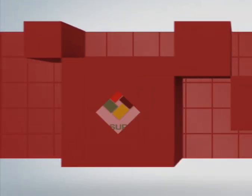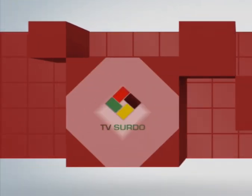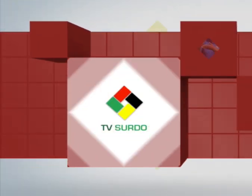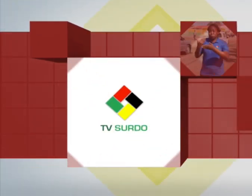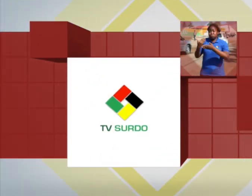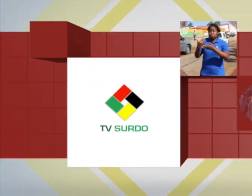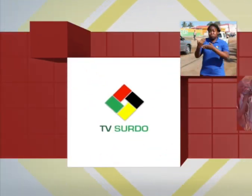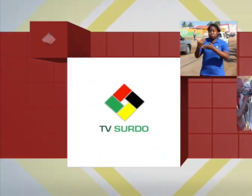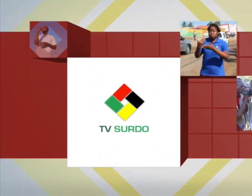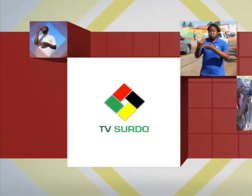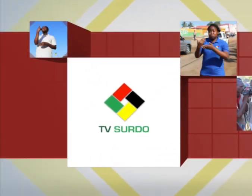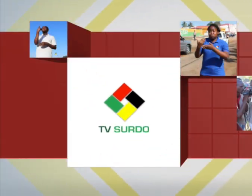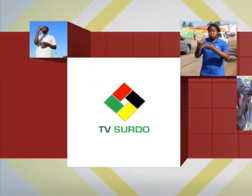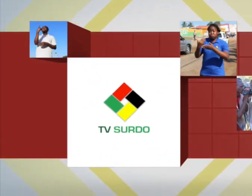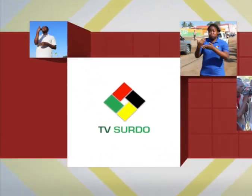Música